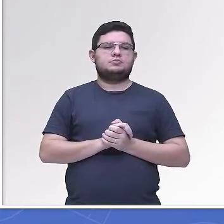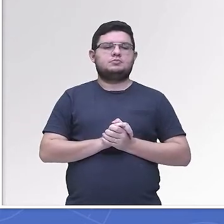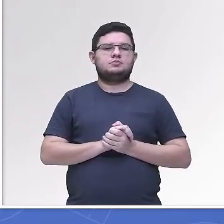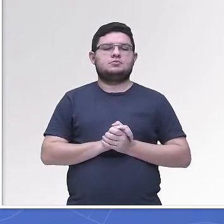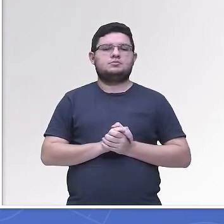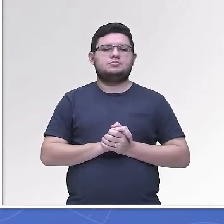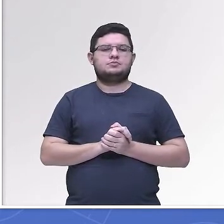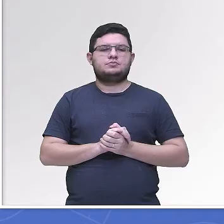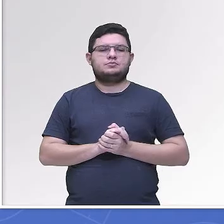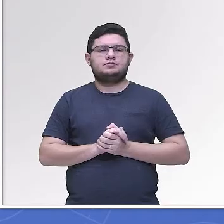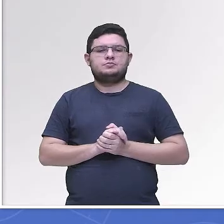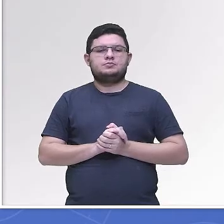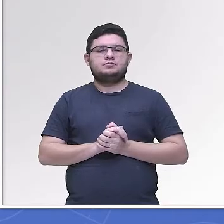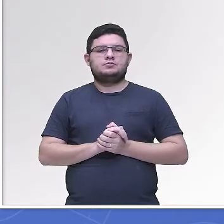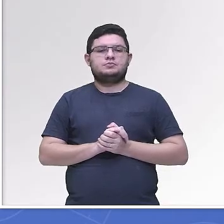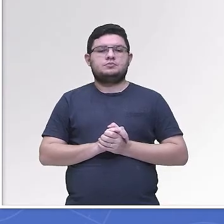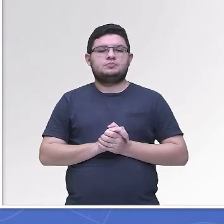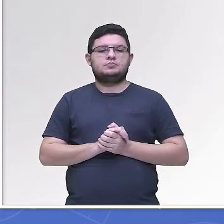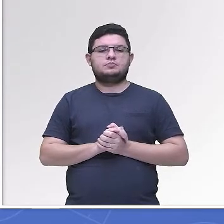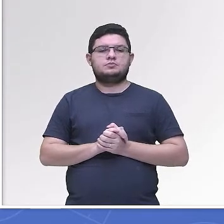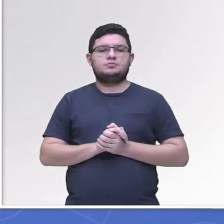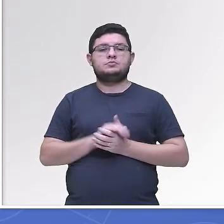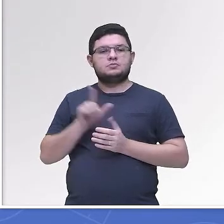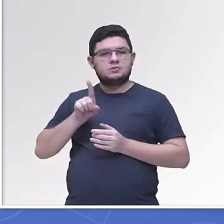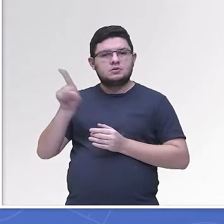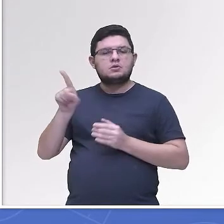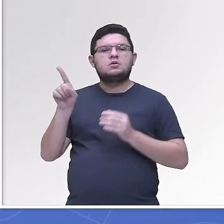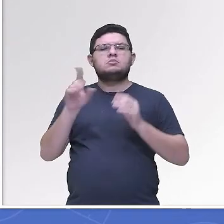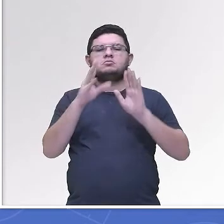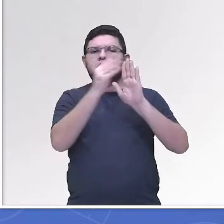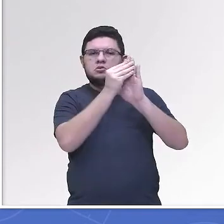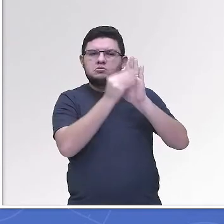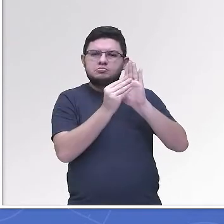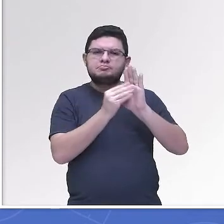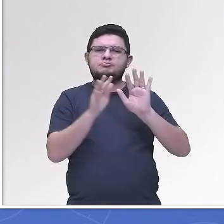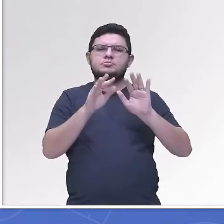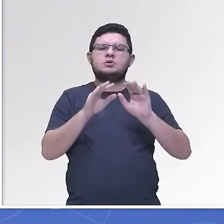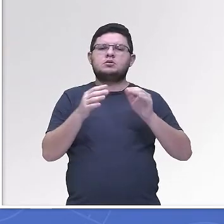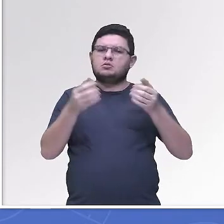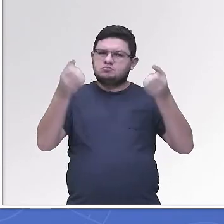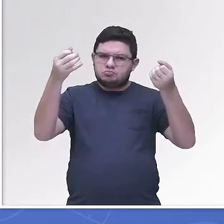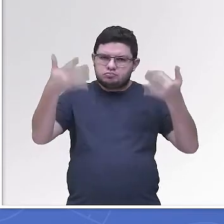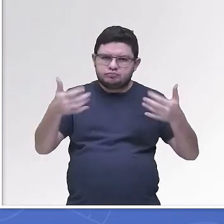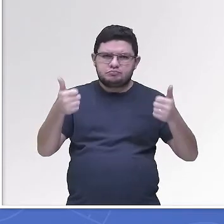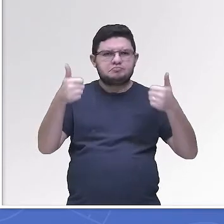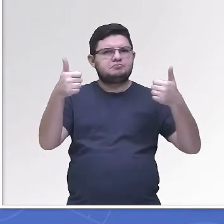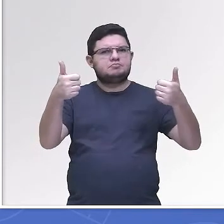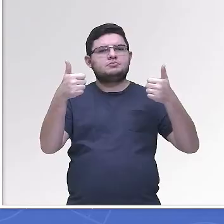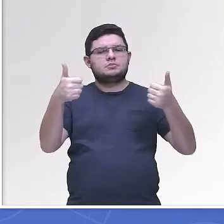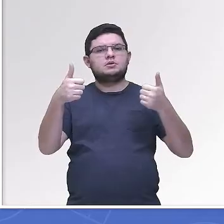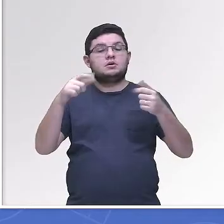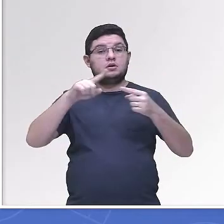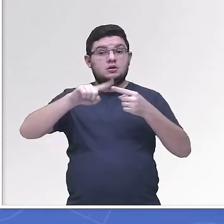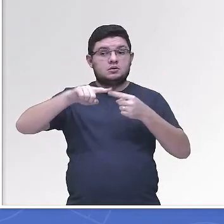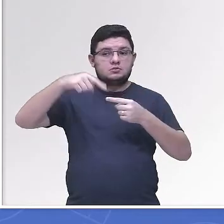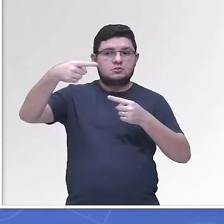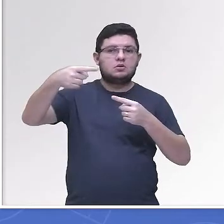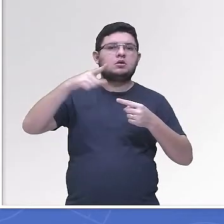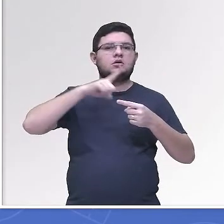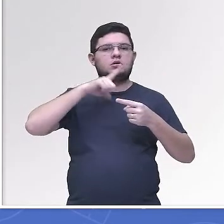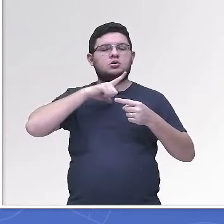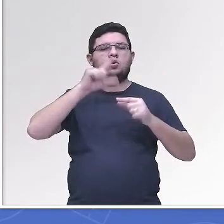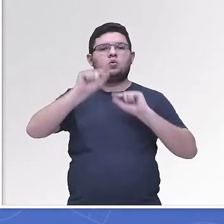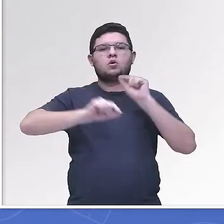Substância simples e substância composta. Bem simples nosso conteúdo. E daqui a pouquinho a gente vai resolver a